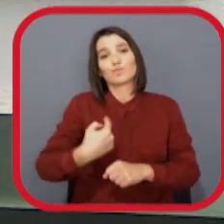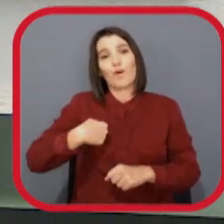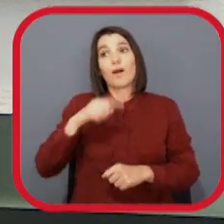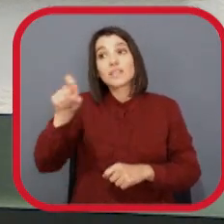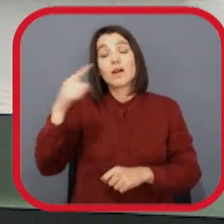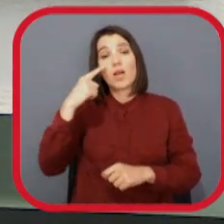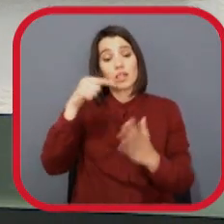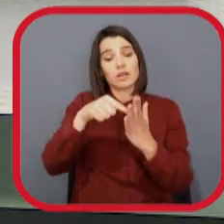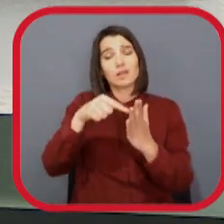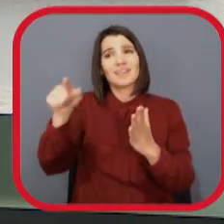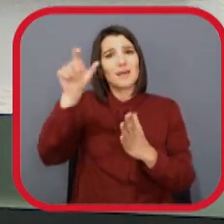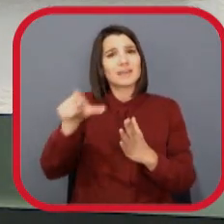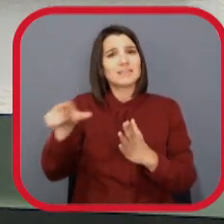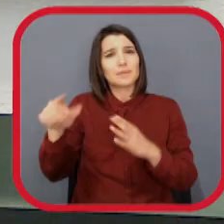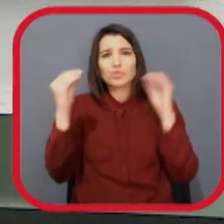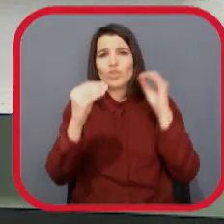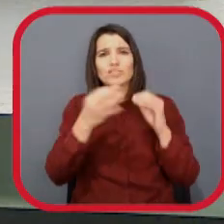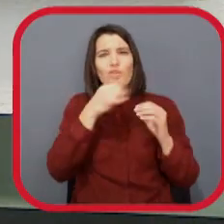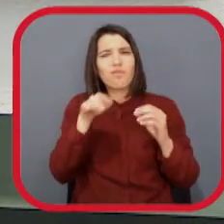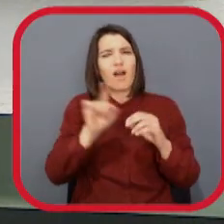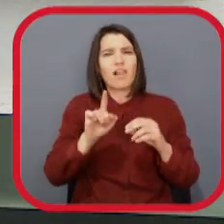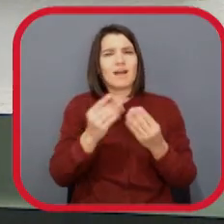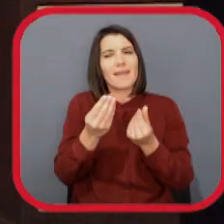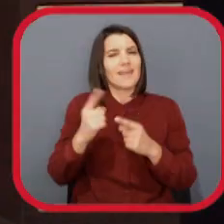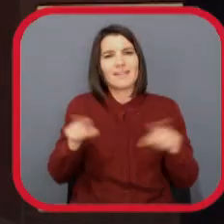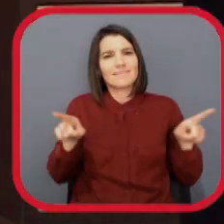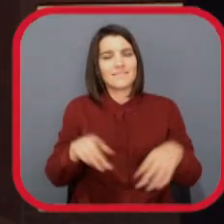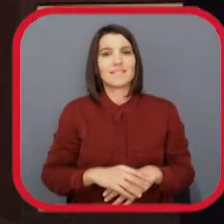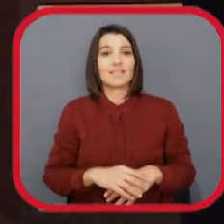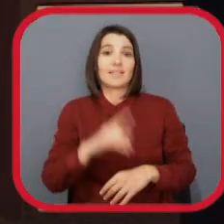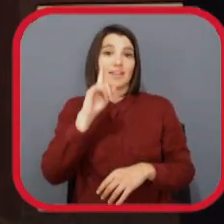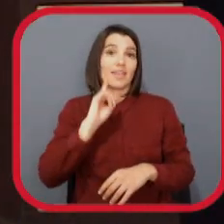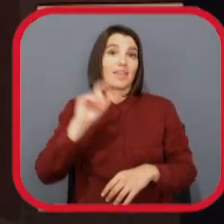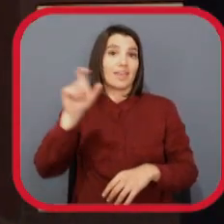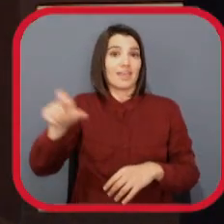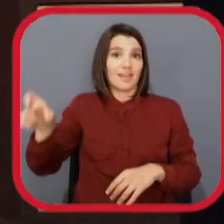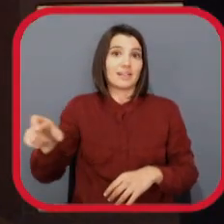nossas funções também, é alertar para, olha, este personagem não fala assim. Isso vai para elas,